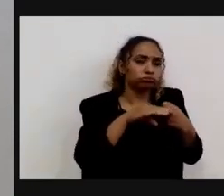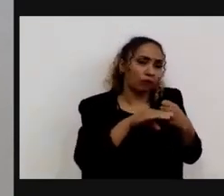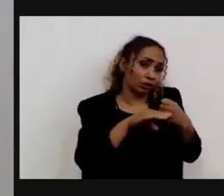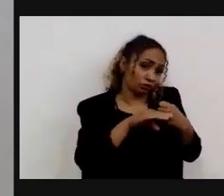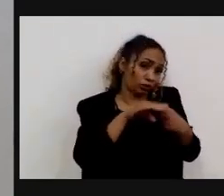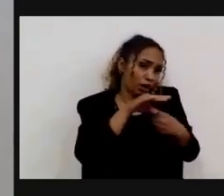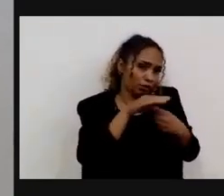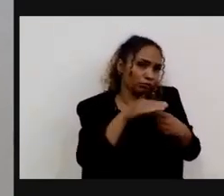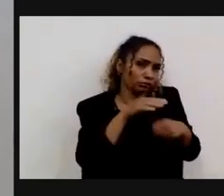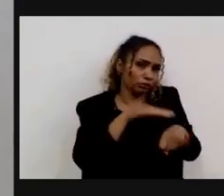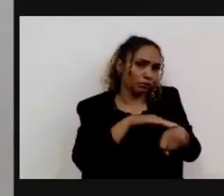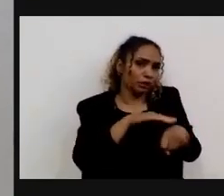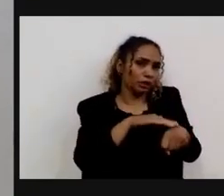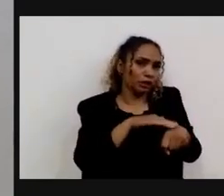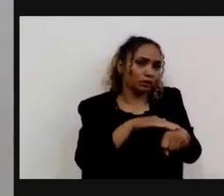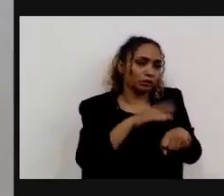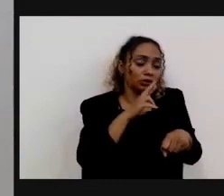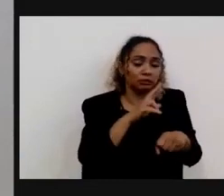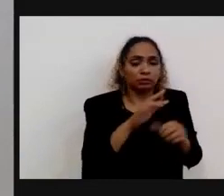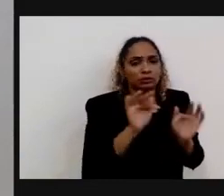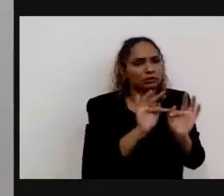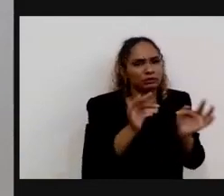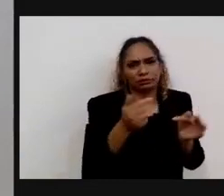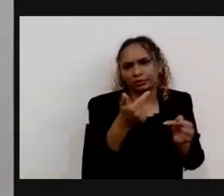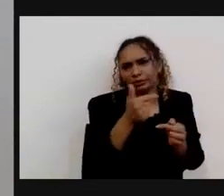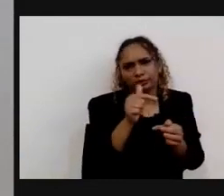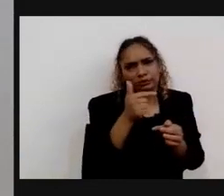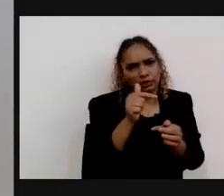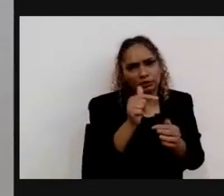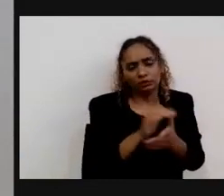desafio é complexo não tem solução simples mas